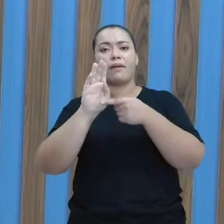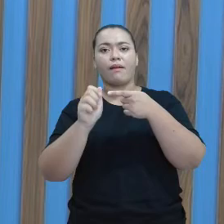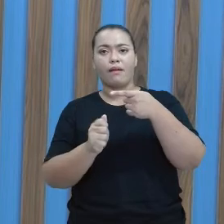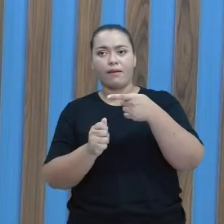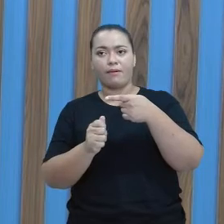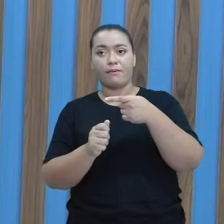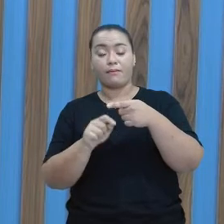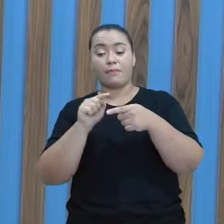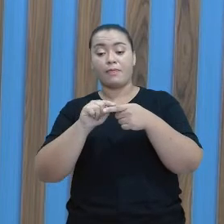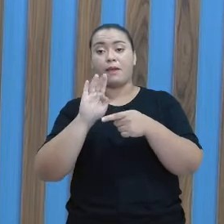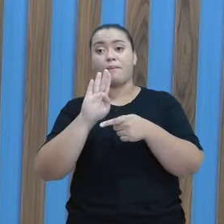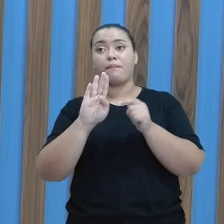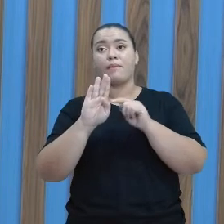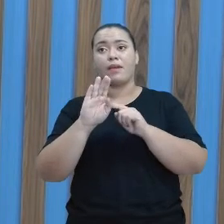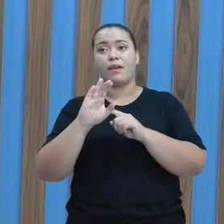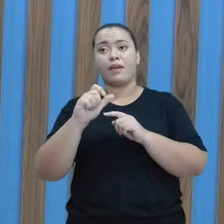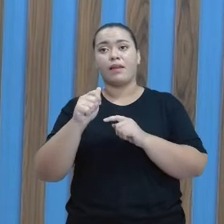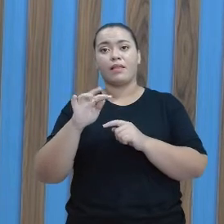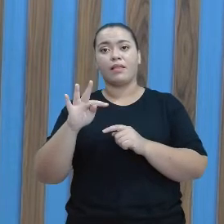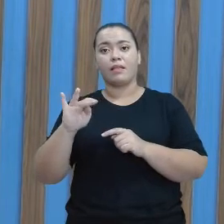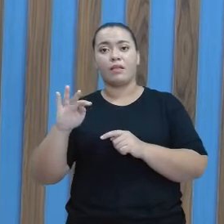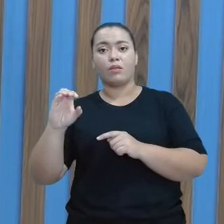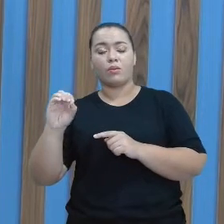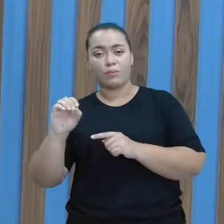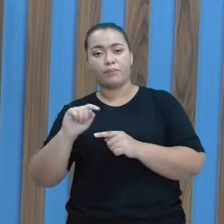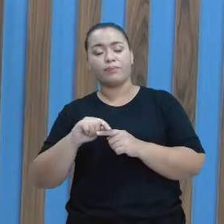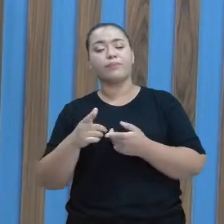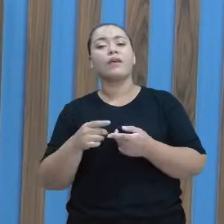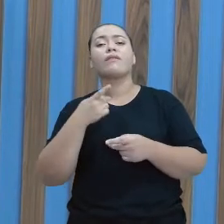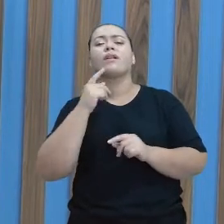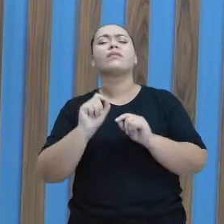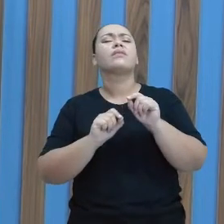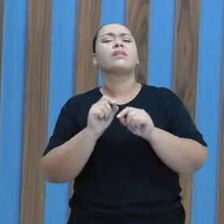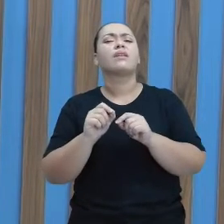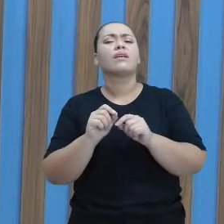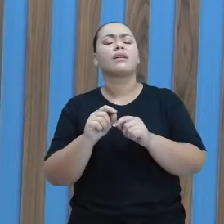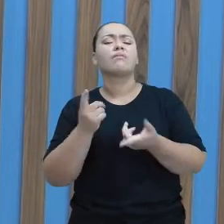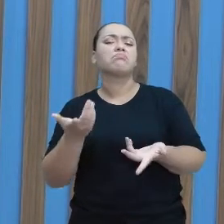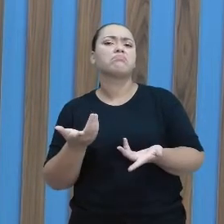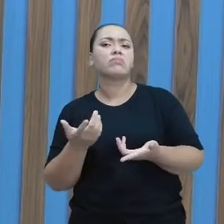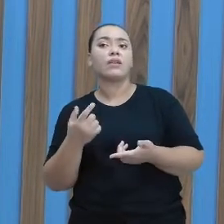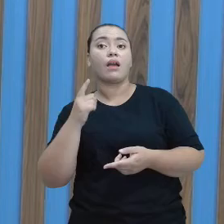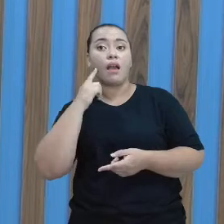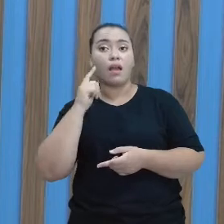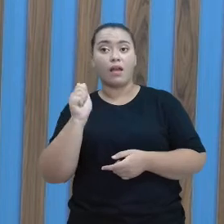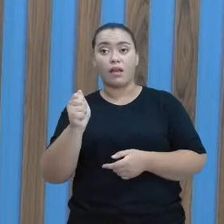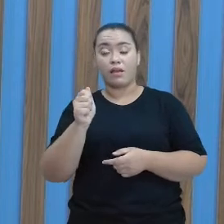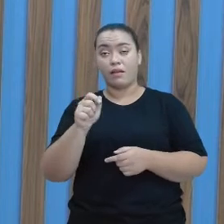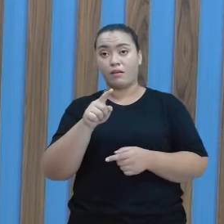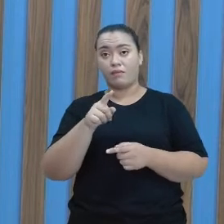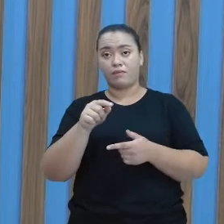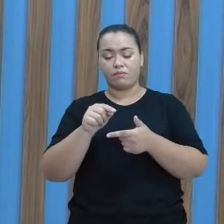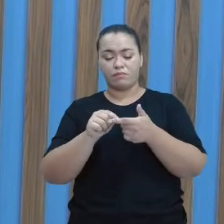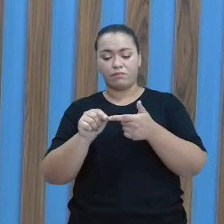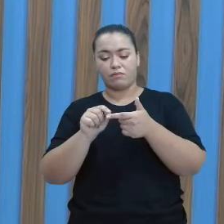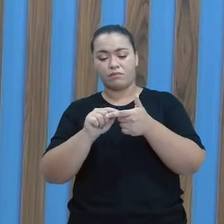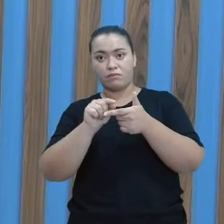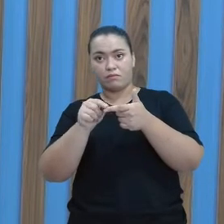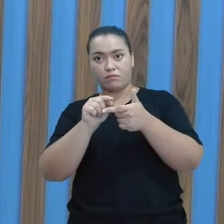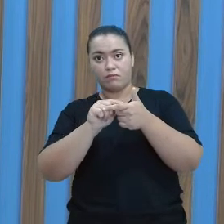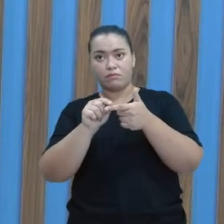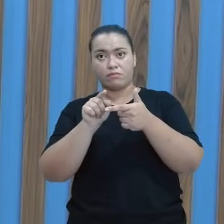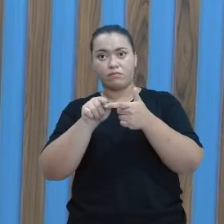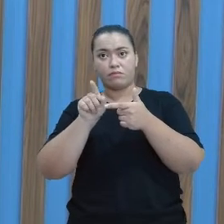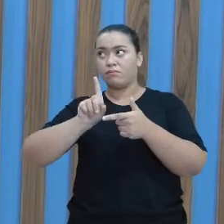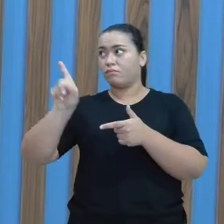Então, o cateto oposto sobre a hipotenusa. Mas quem é esse cateto oposto? Então, se a gente observar o alfa, né, que é esse ângulo que está aqui,